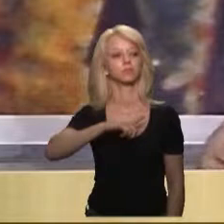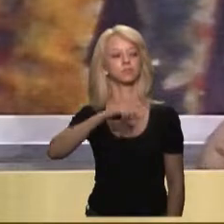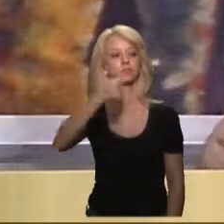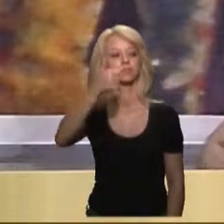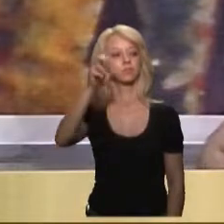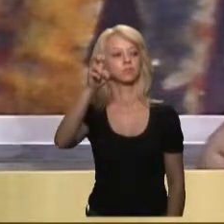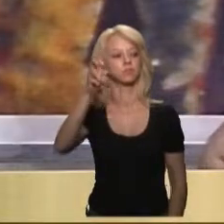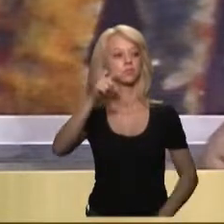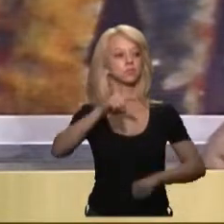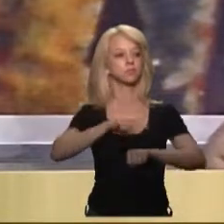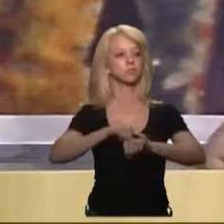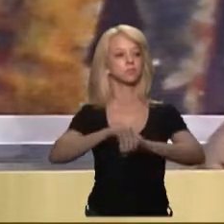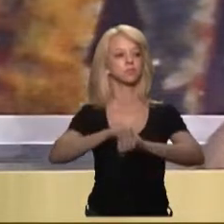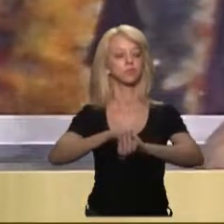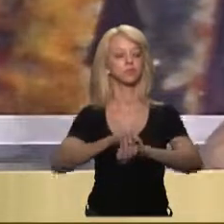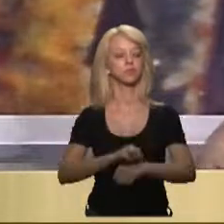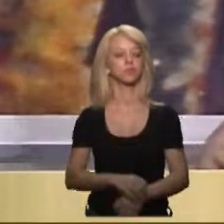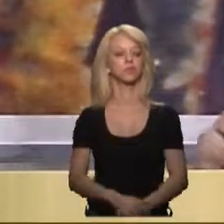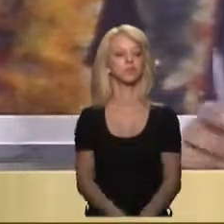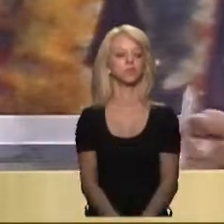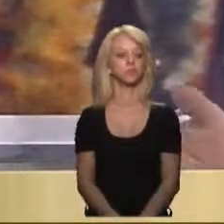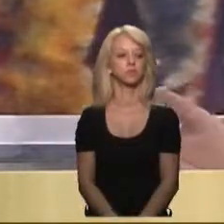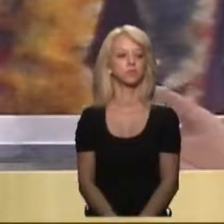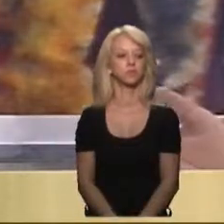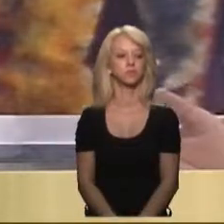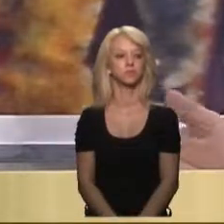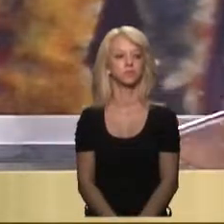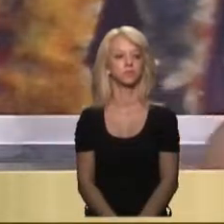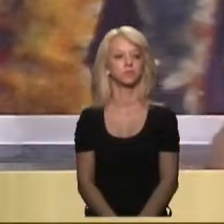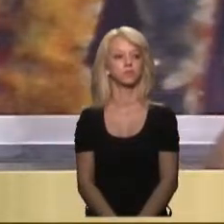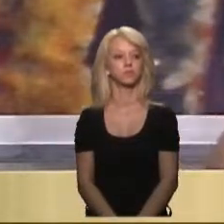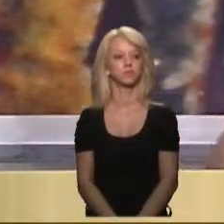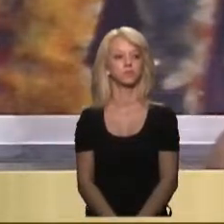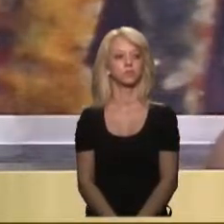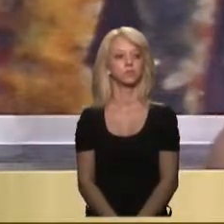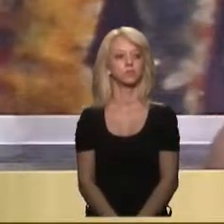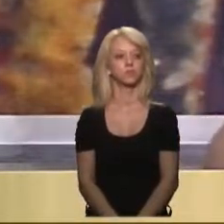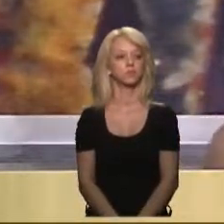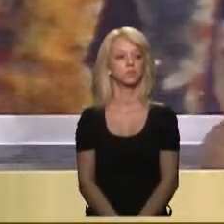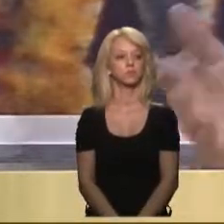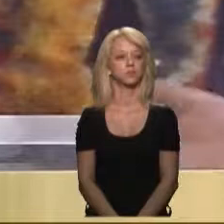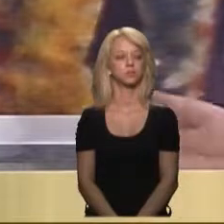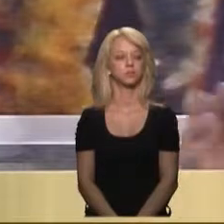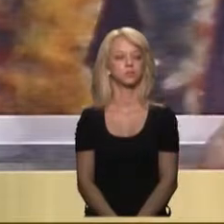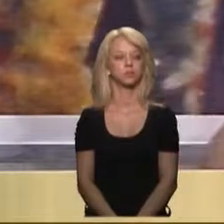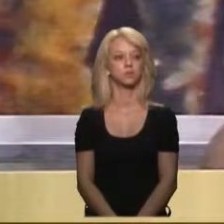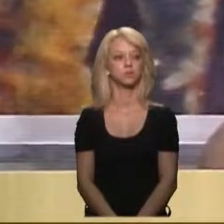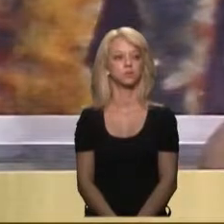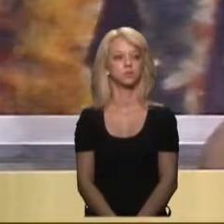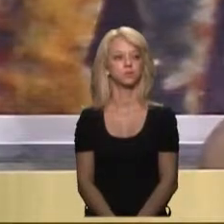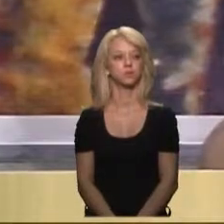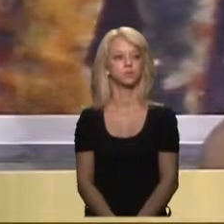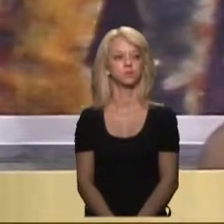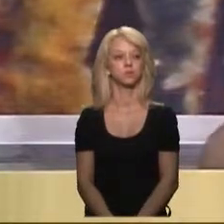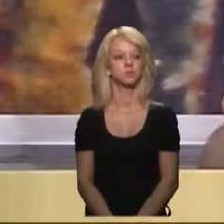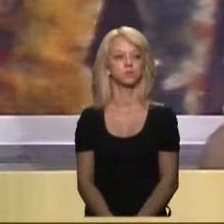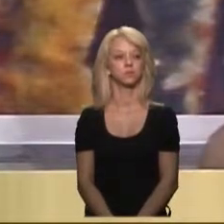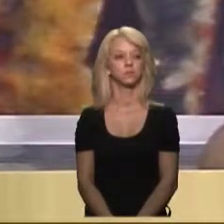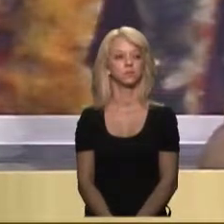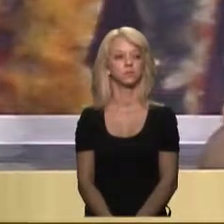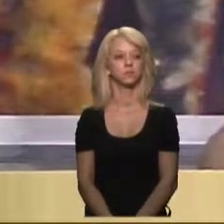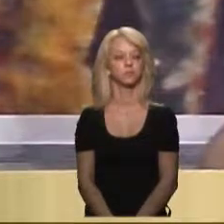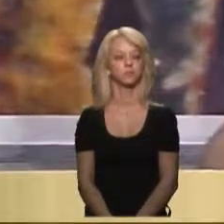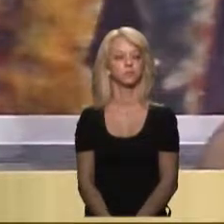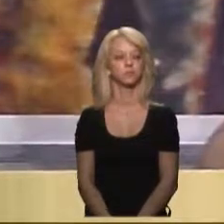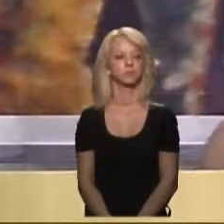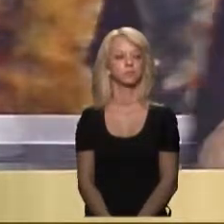às 19 horas na segunda-feira. Deixo claro aos vereadores, se não limparmos a pauta, já fiquem preparados também para a quinta e sexta da semana que